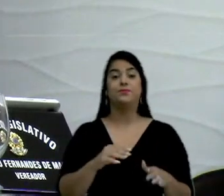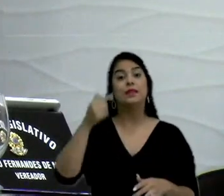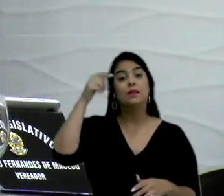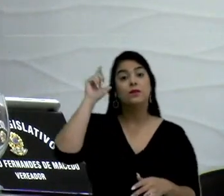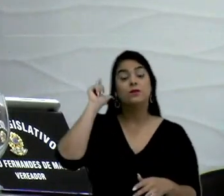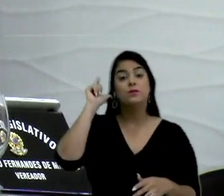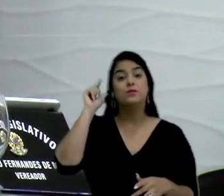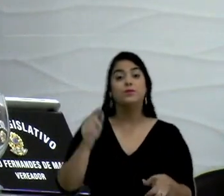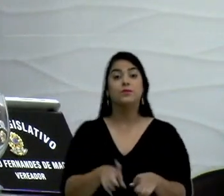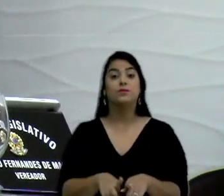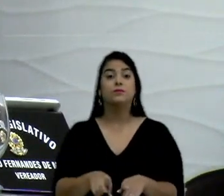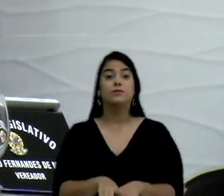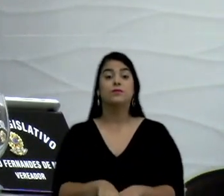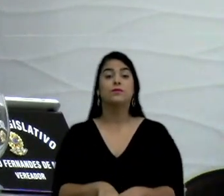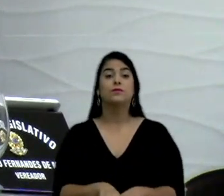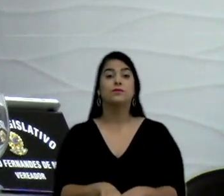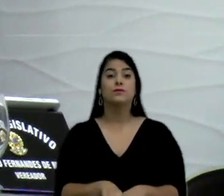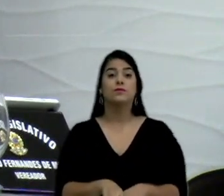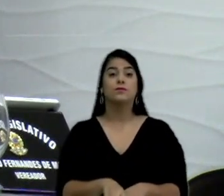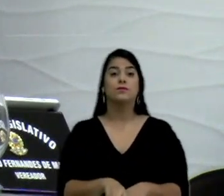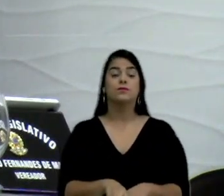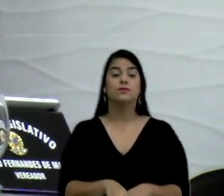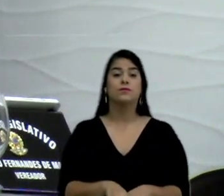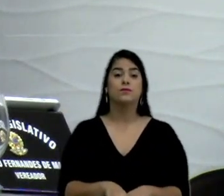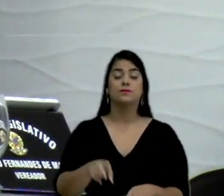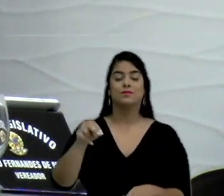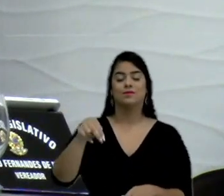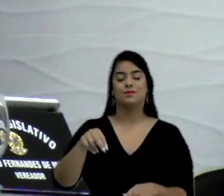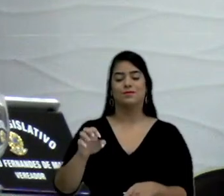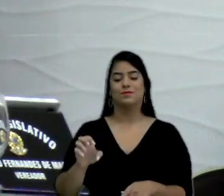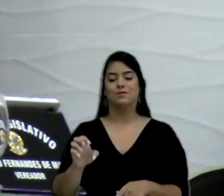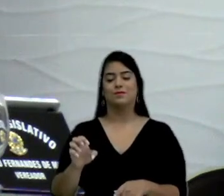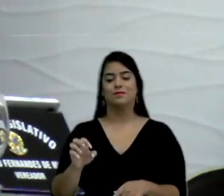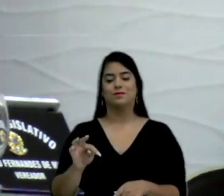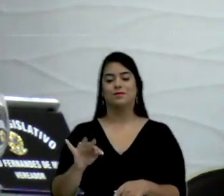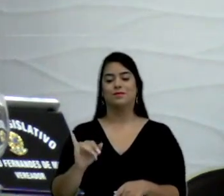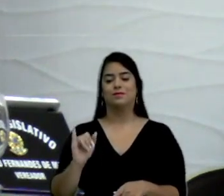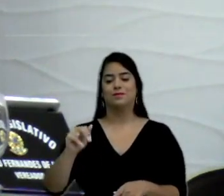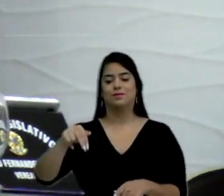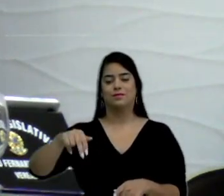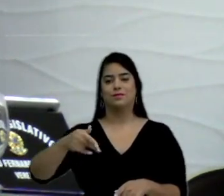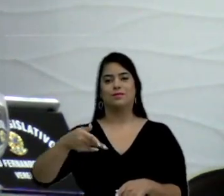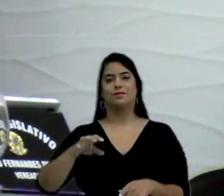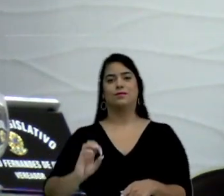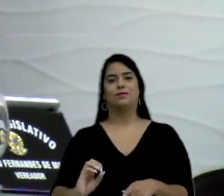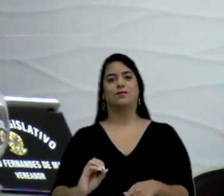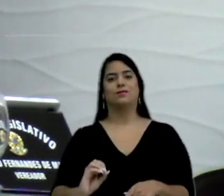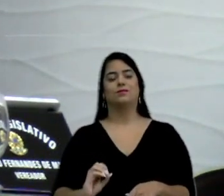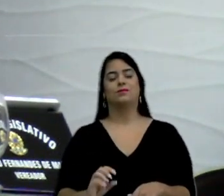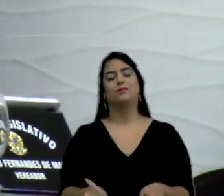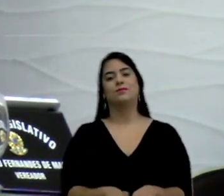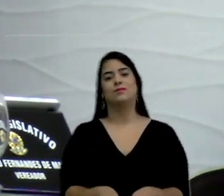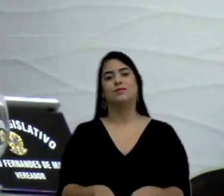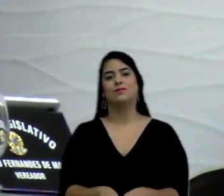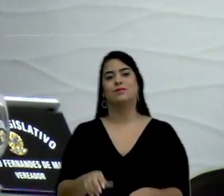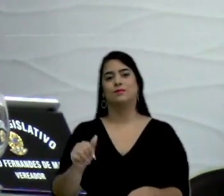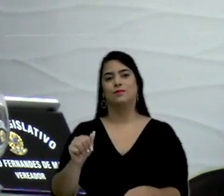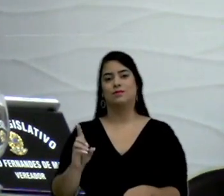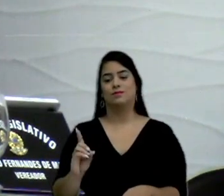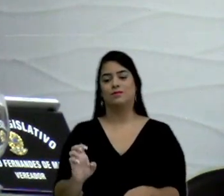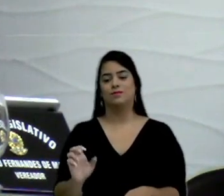a meus a meu afilhado né Netinho né filho de Edmário de Andrea e também Ademir